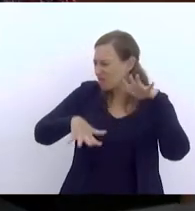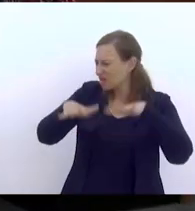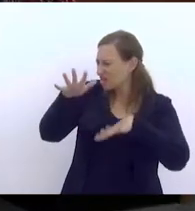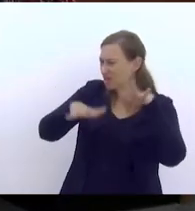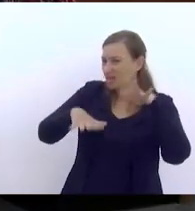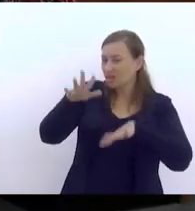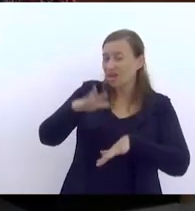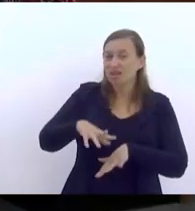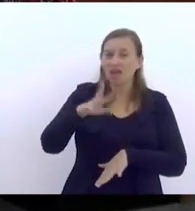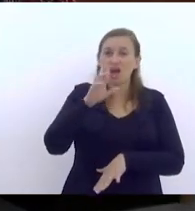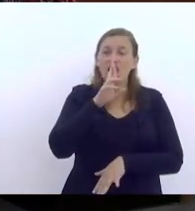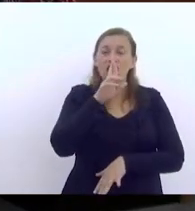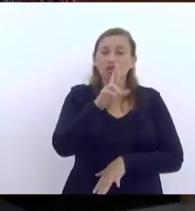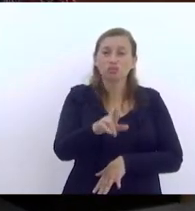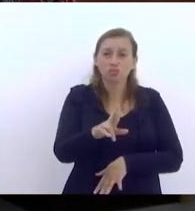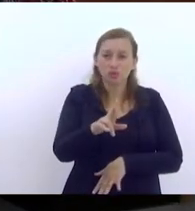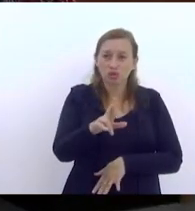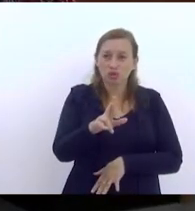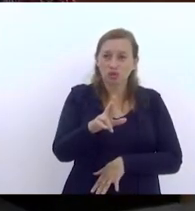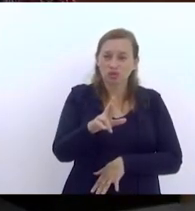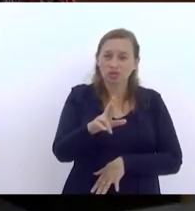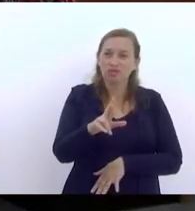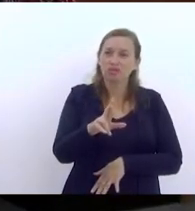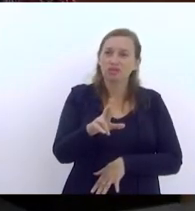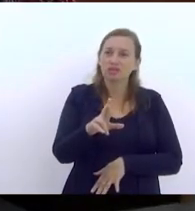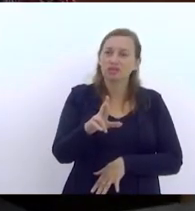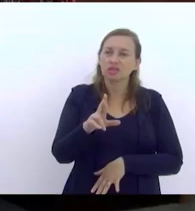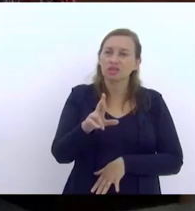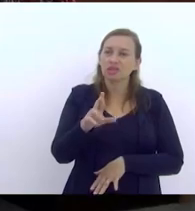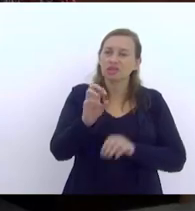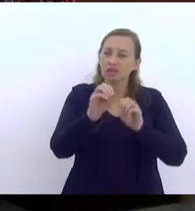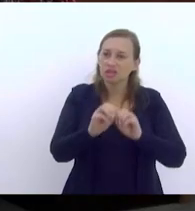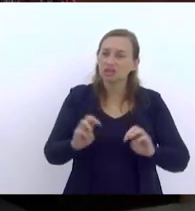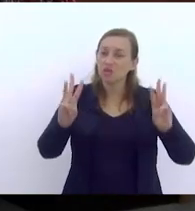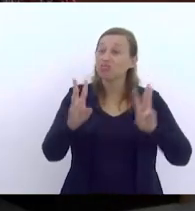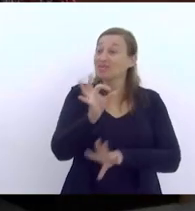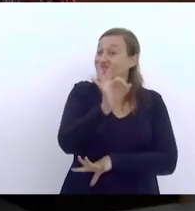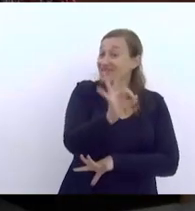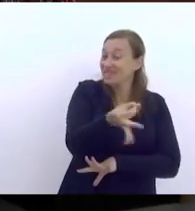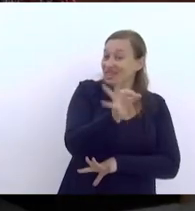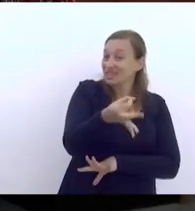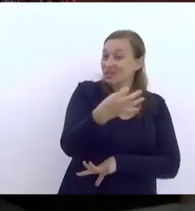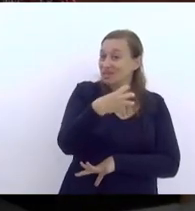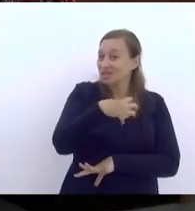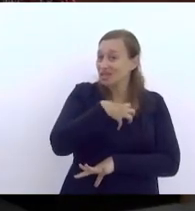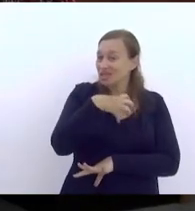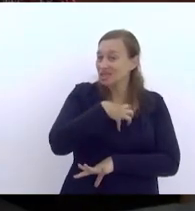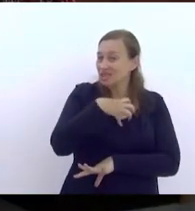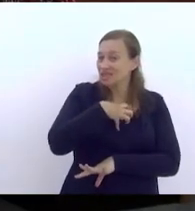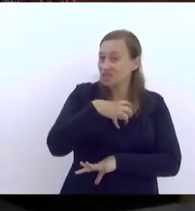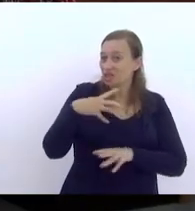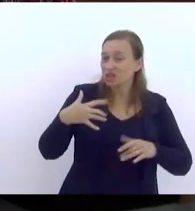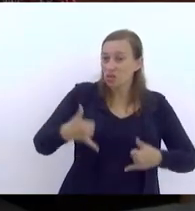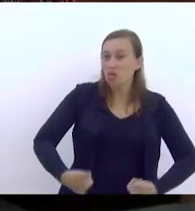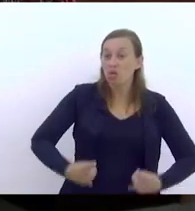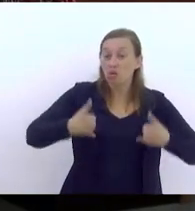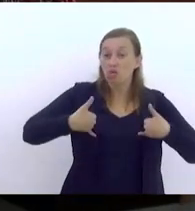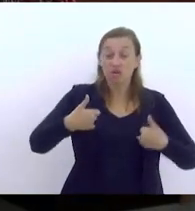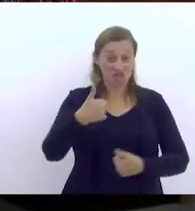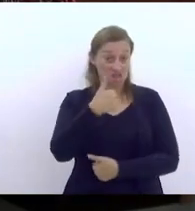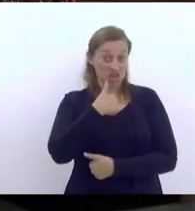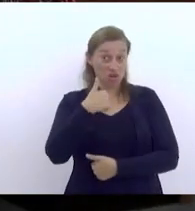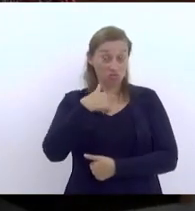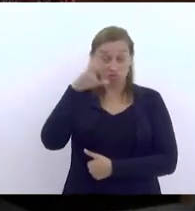de resultado, essa ONG, com certeza, está sentindo o mesmo orgulho que eu